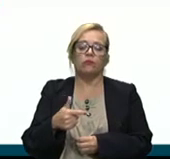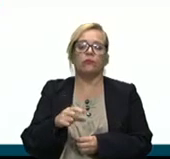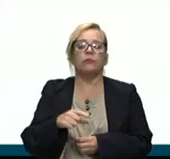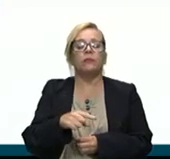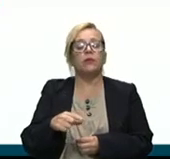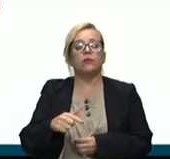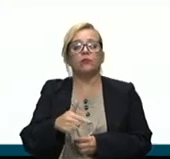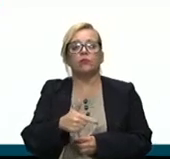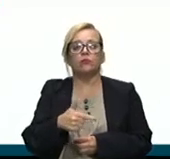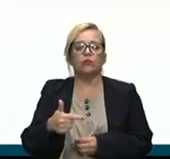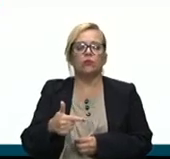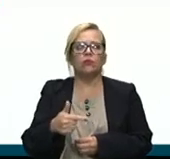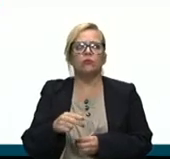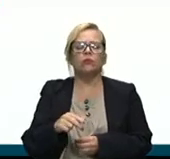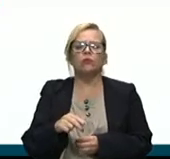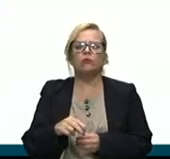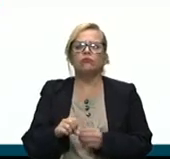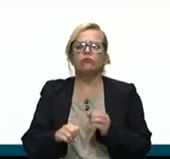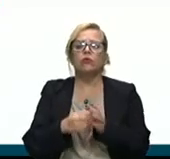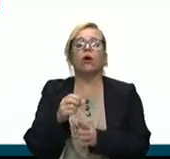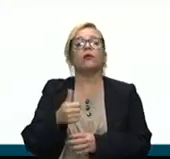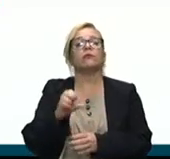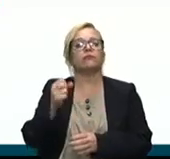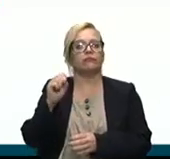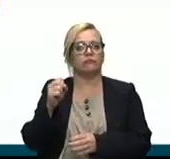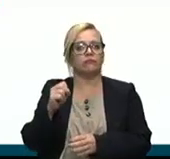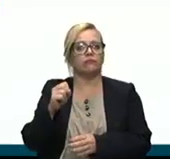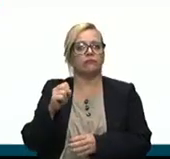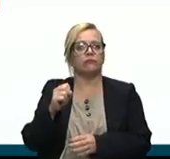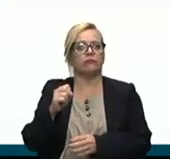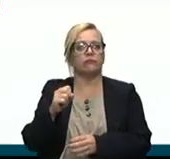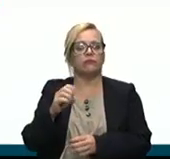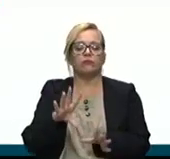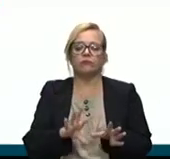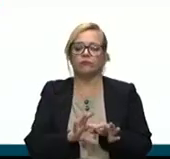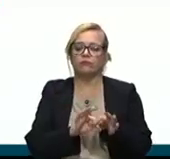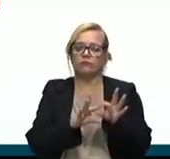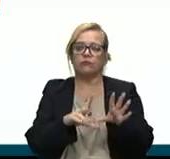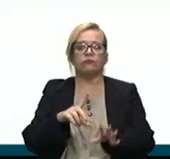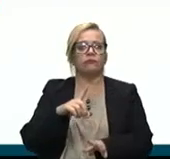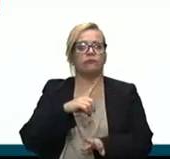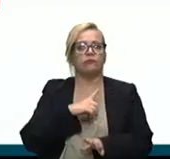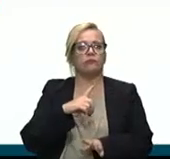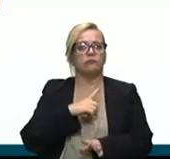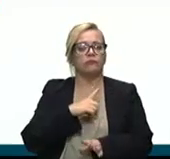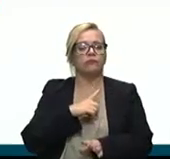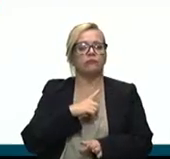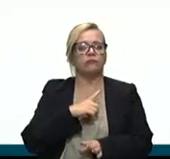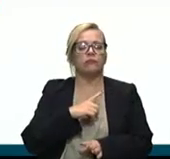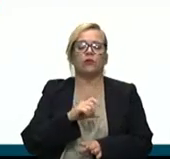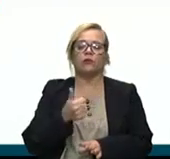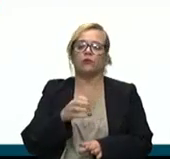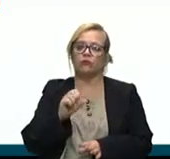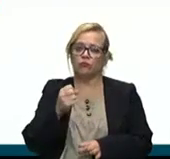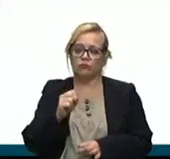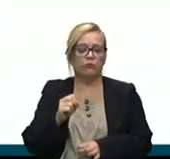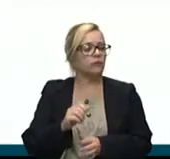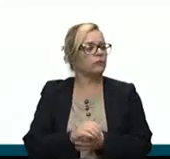menos 2. Quanto que é 20 menos 2? 18. Então, graus de liberdade, que nós vamos considerar, é o